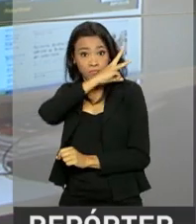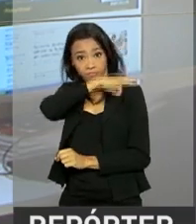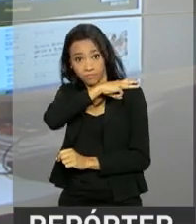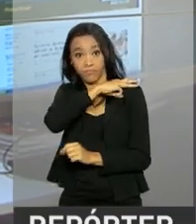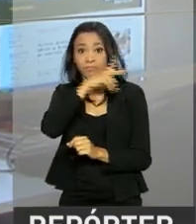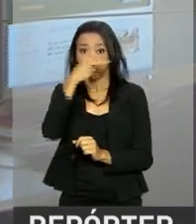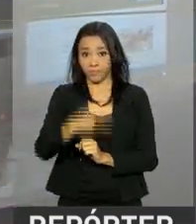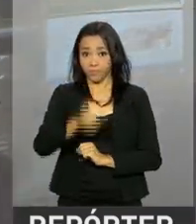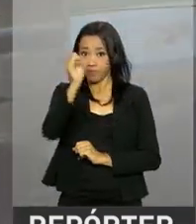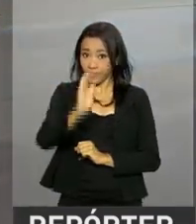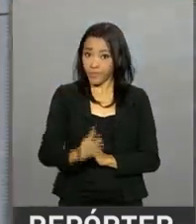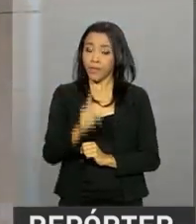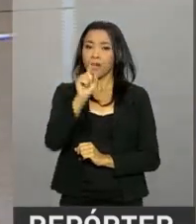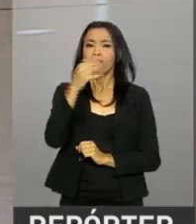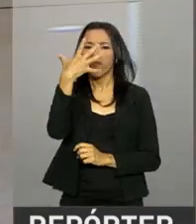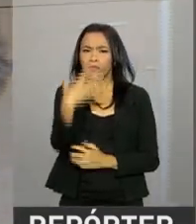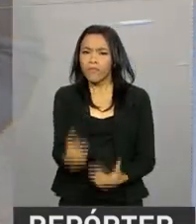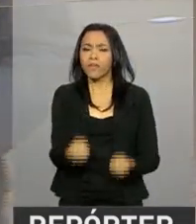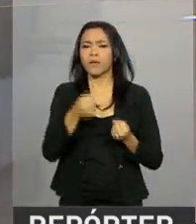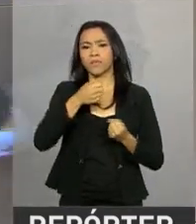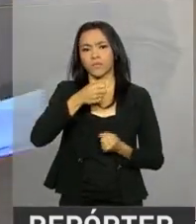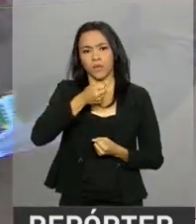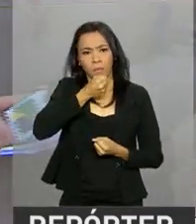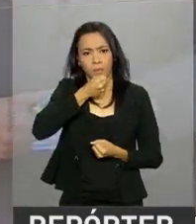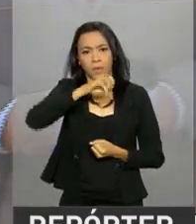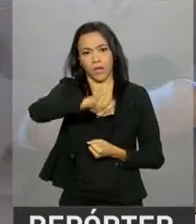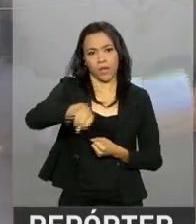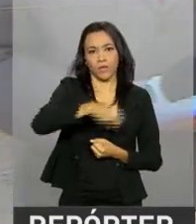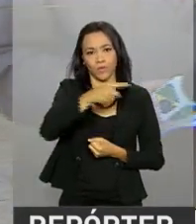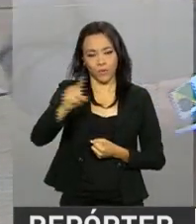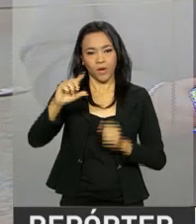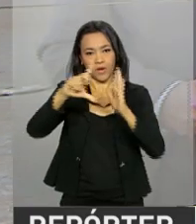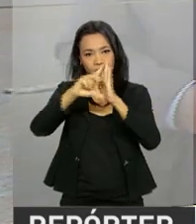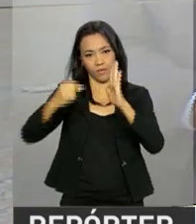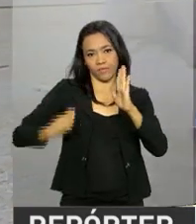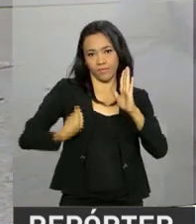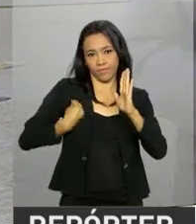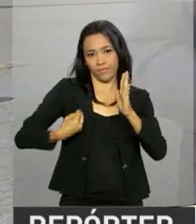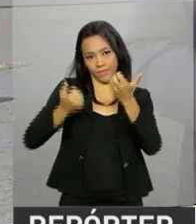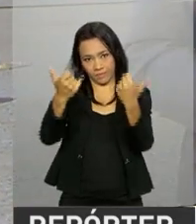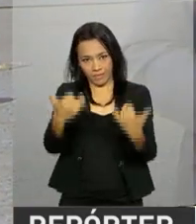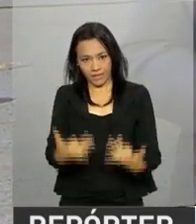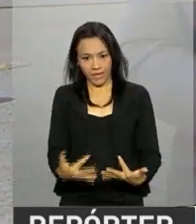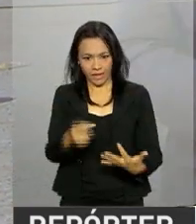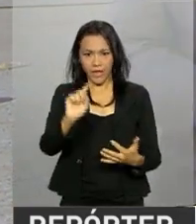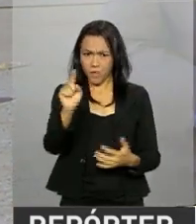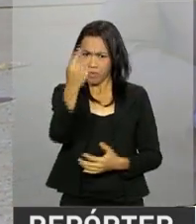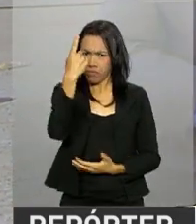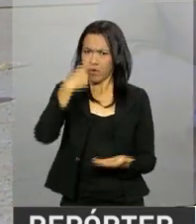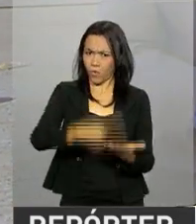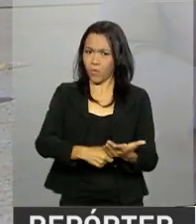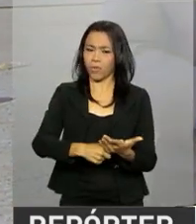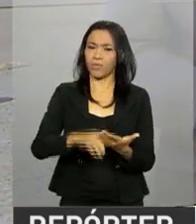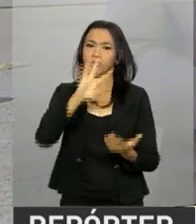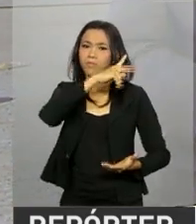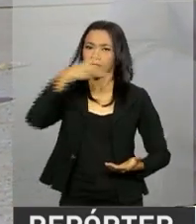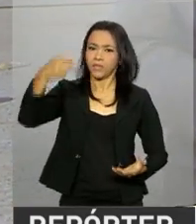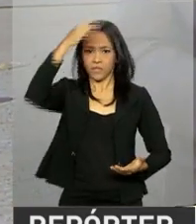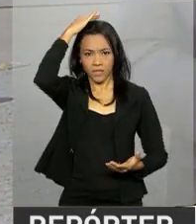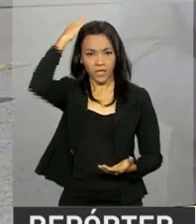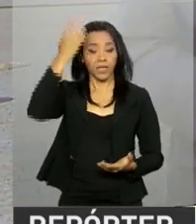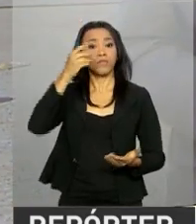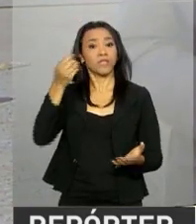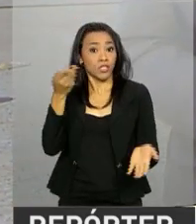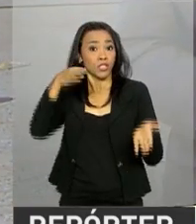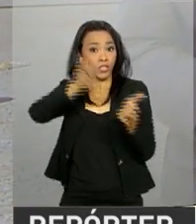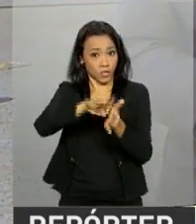conversar com o repórter João Pedro Neto que está lá no no Palácio do Planalto Oi João Pedro bom dia para você esse é o primeiro compromisso do presidente temer depois da viagem